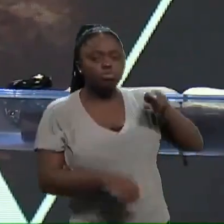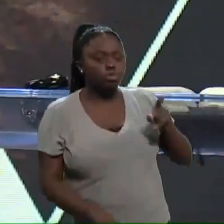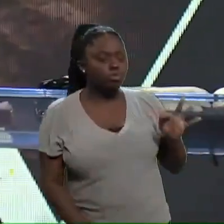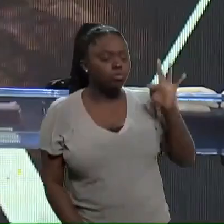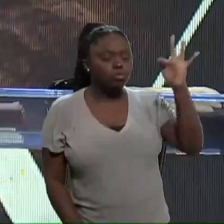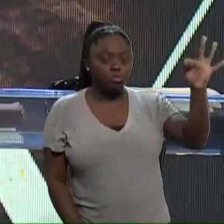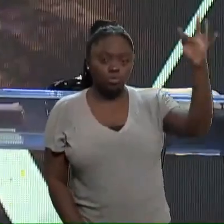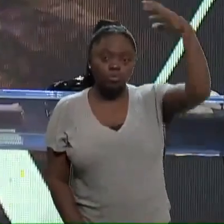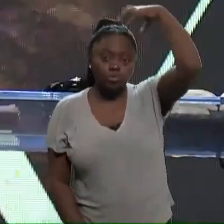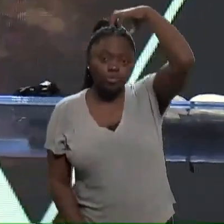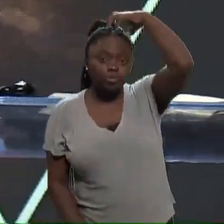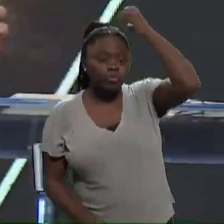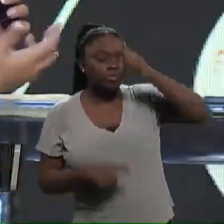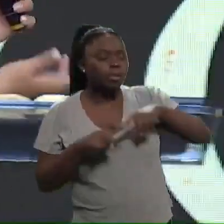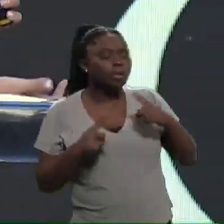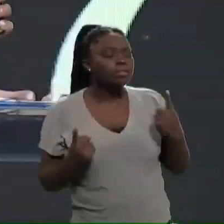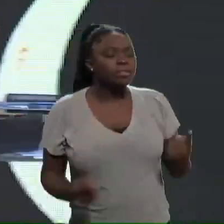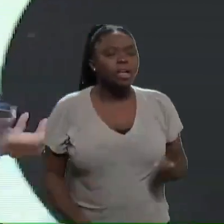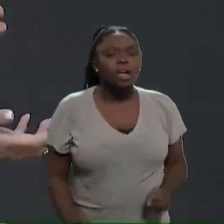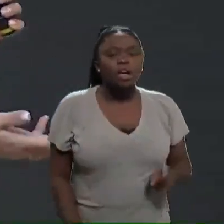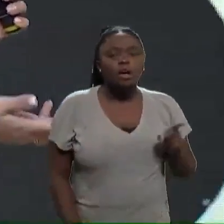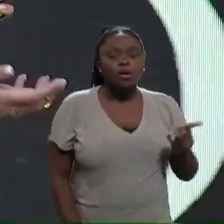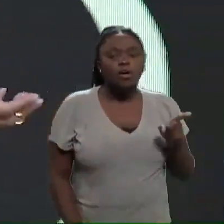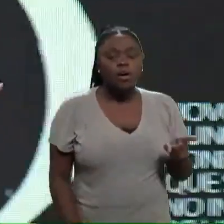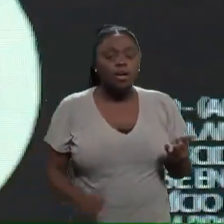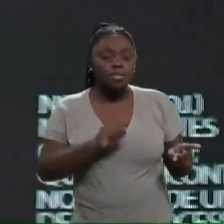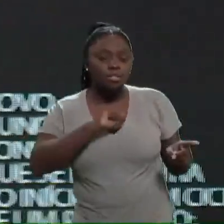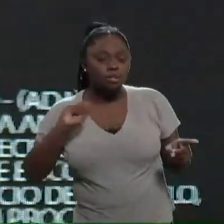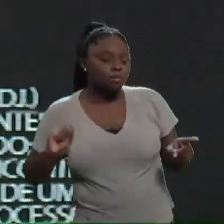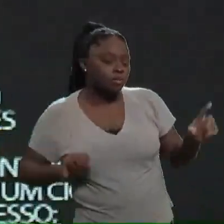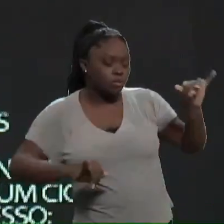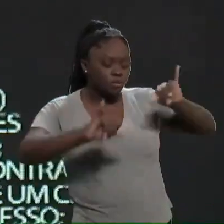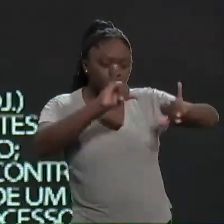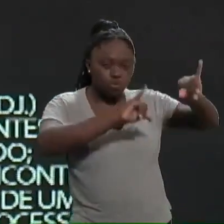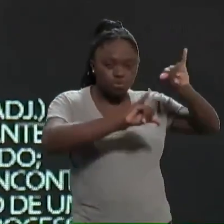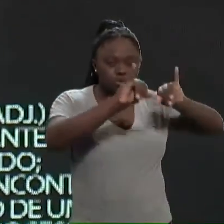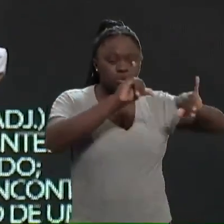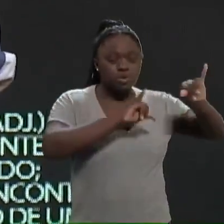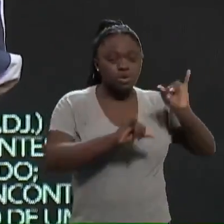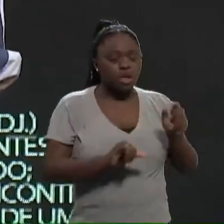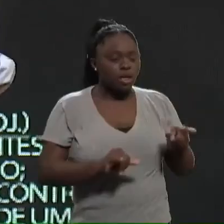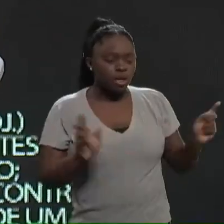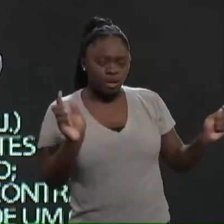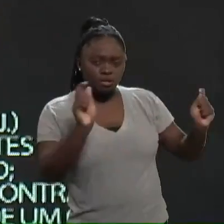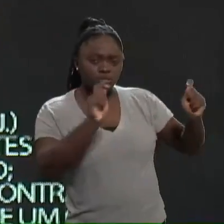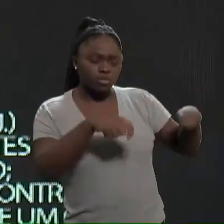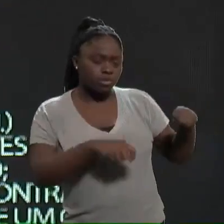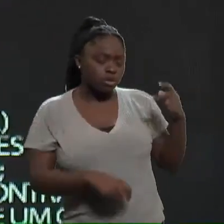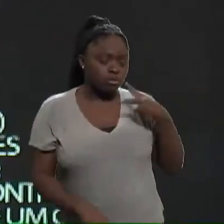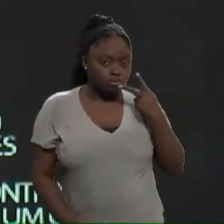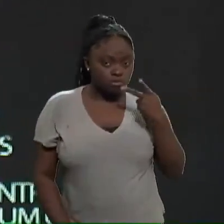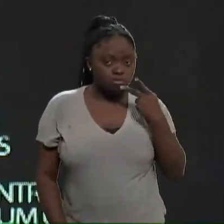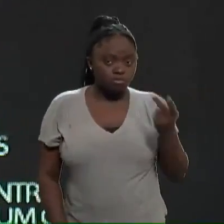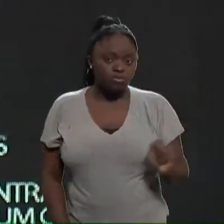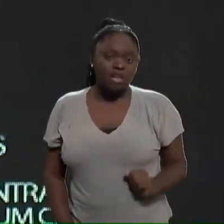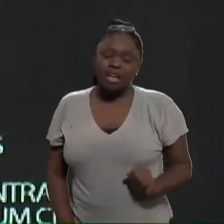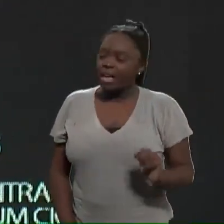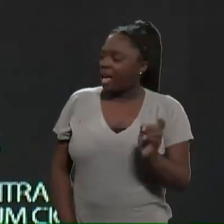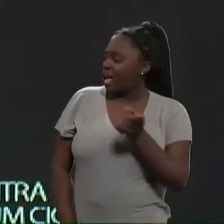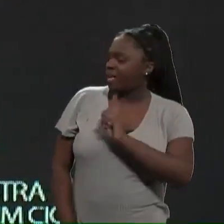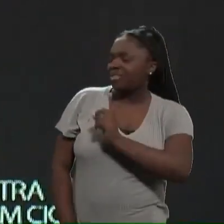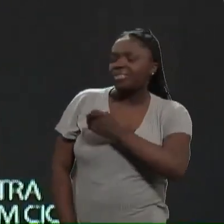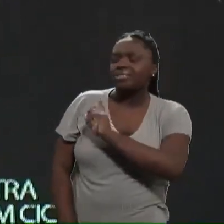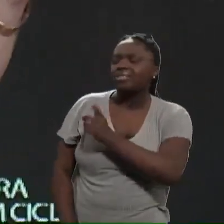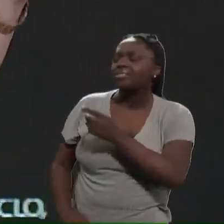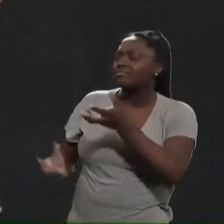rei. Mas quando Davi é ungido por Samuel como futuro rei, ele poderia ter olhado e falado assim: ah não, me